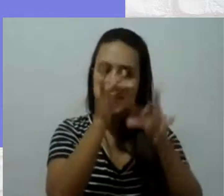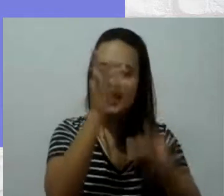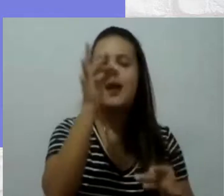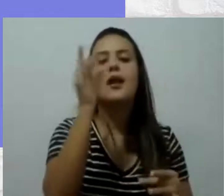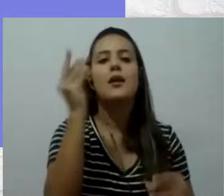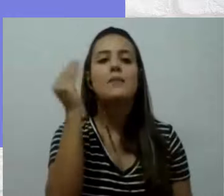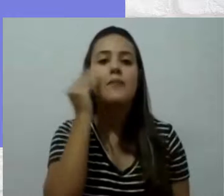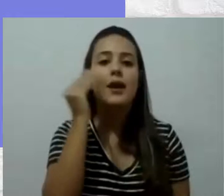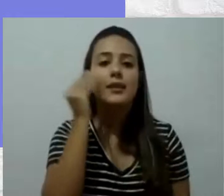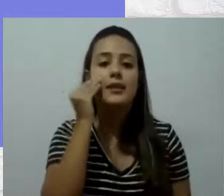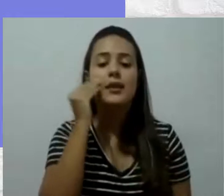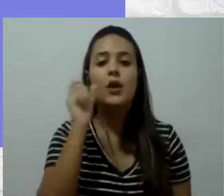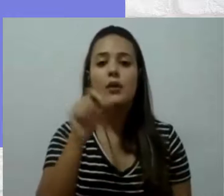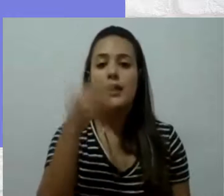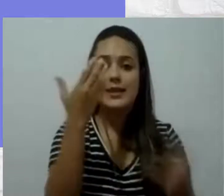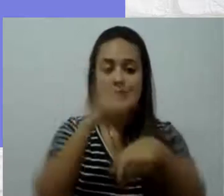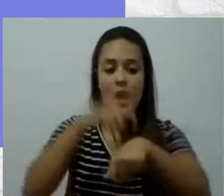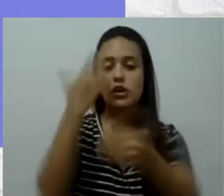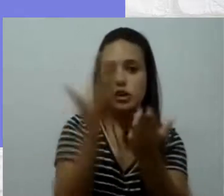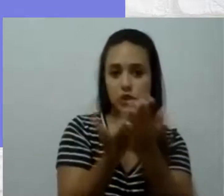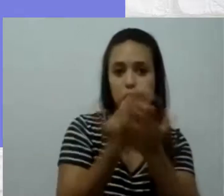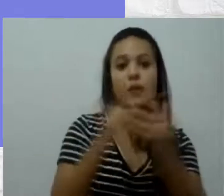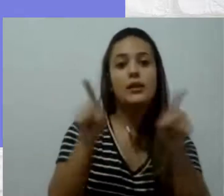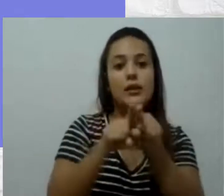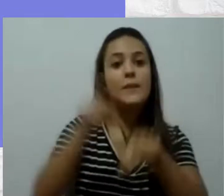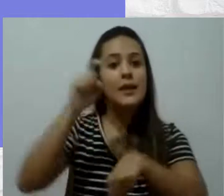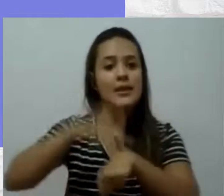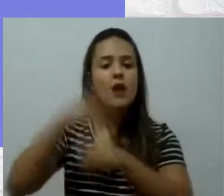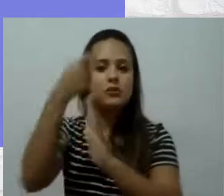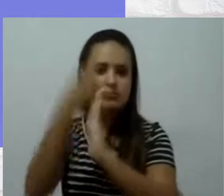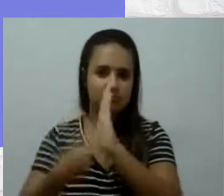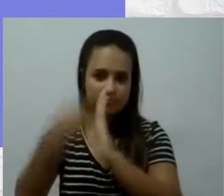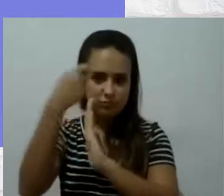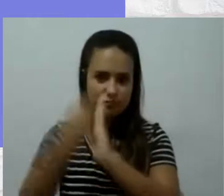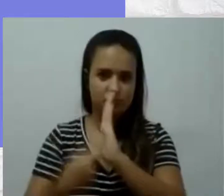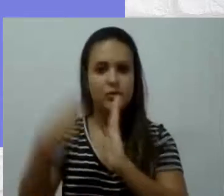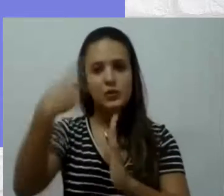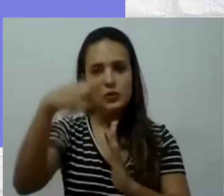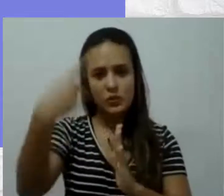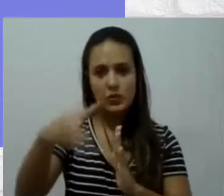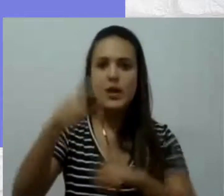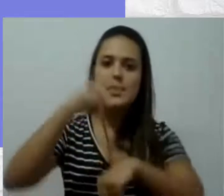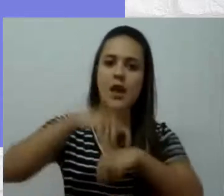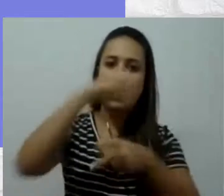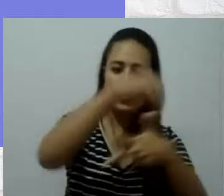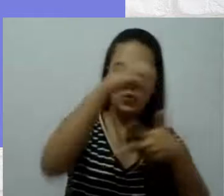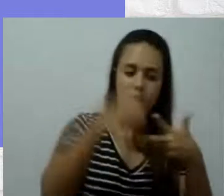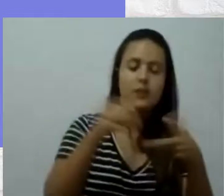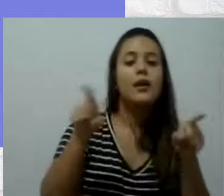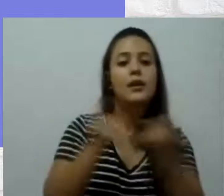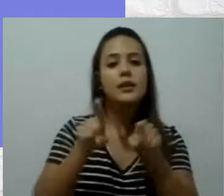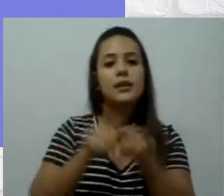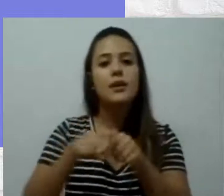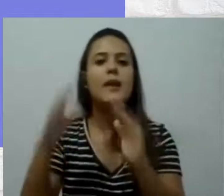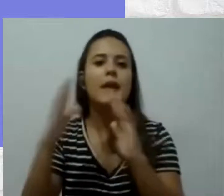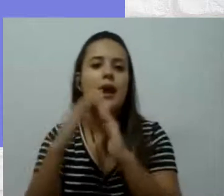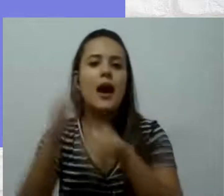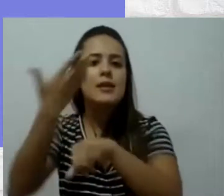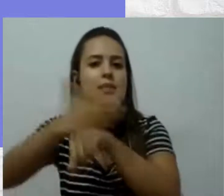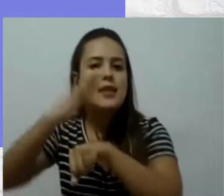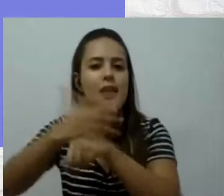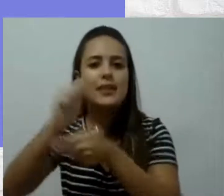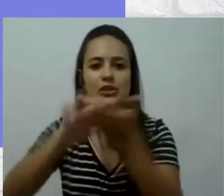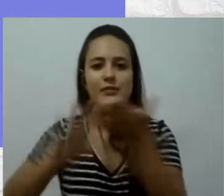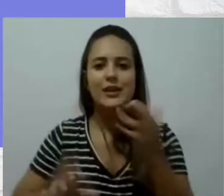elas detalhadas para quando vocês estiverem estudando e quando vocês estiverem desenvolvendo as suas redações de vocês, tanto na hora do Enem